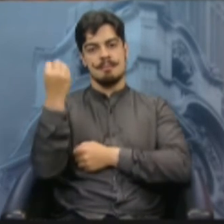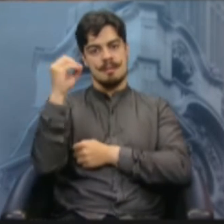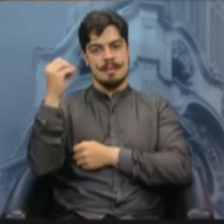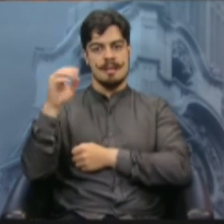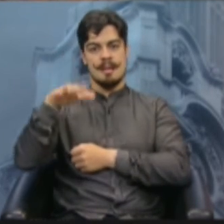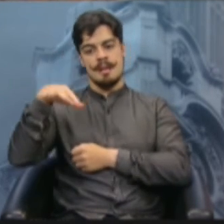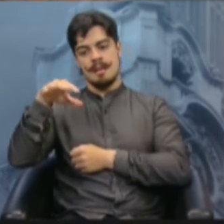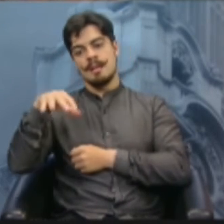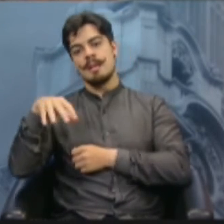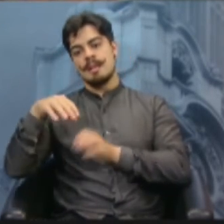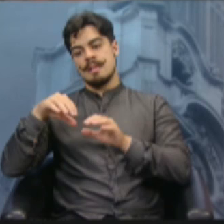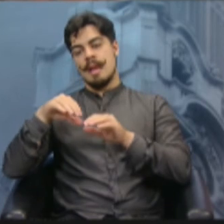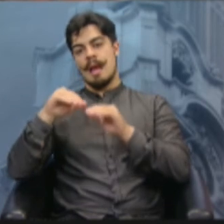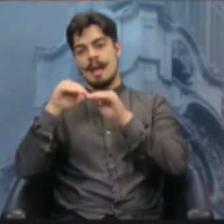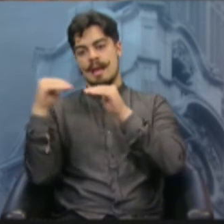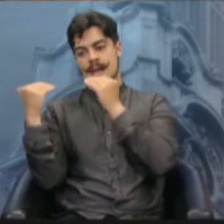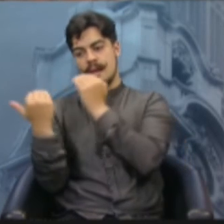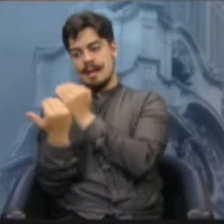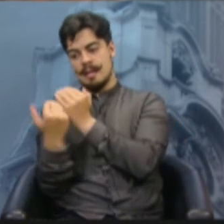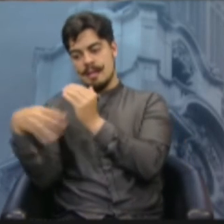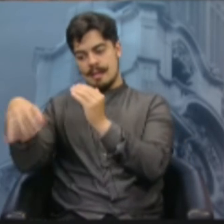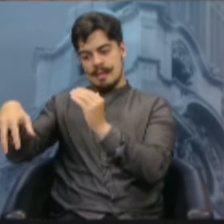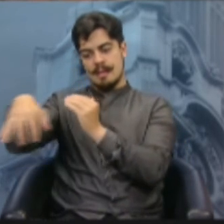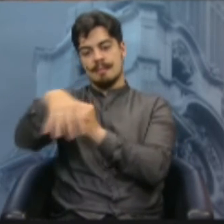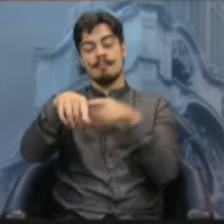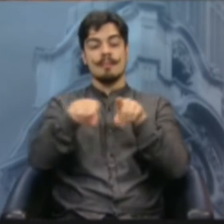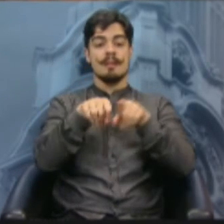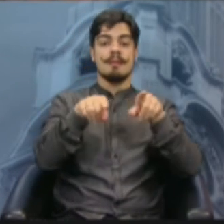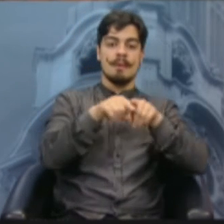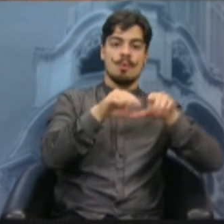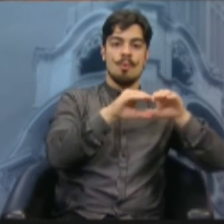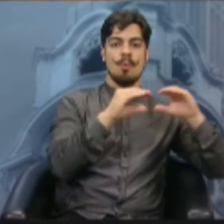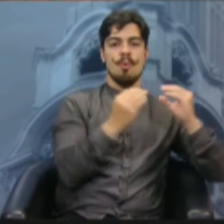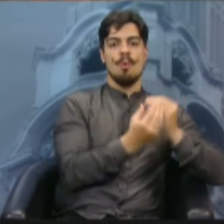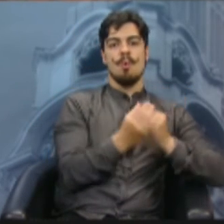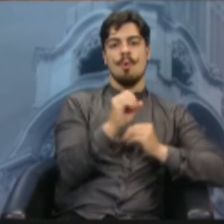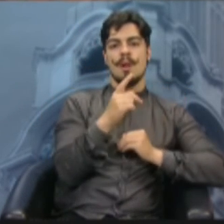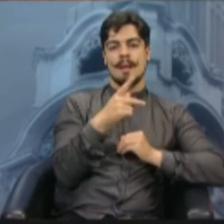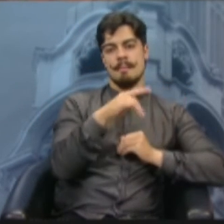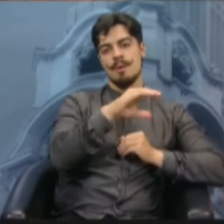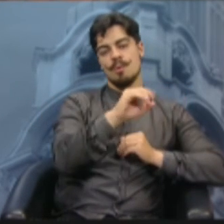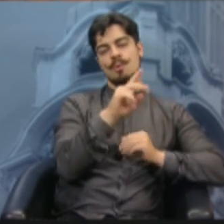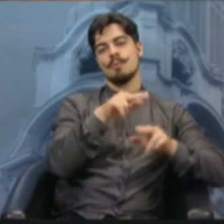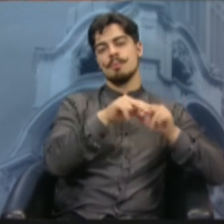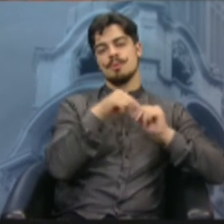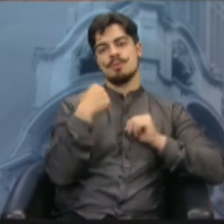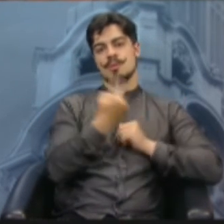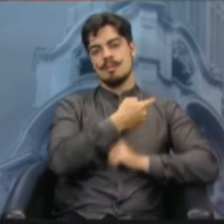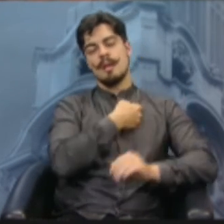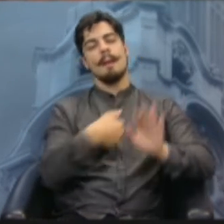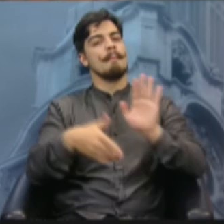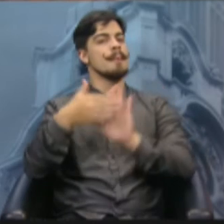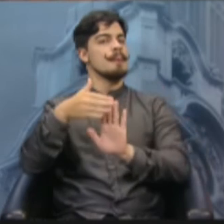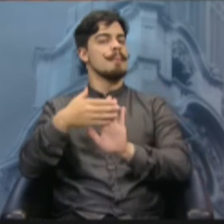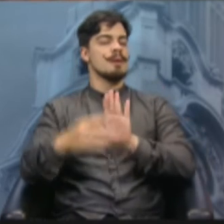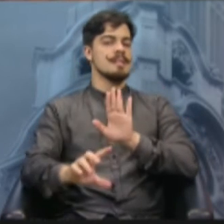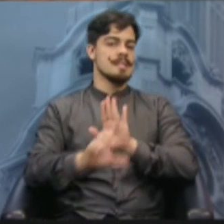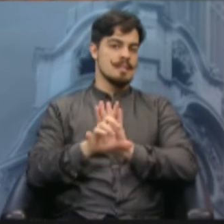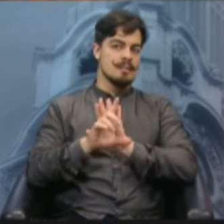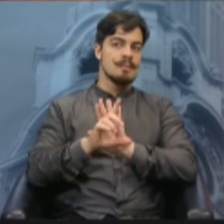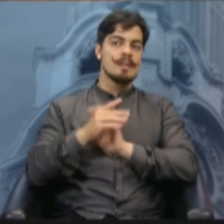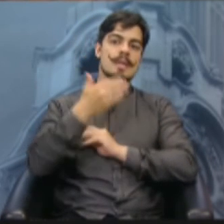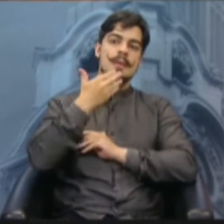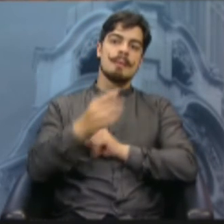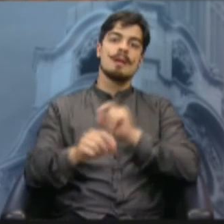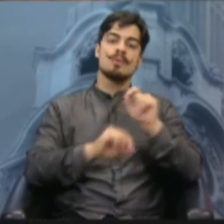tanto em torno da arena quanto do estádio Olímpico. E é nesse sentido, então, que a gente faz a proposta legislativa que